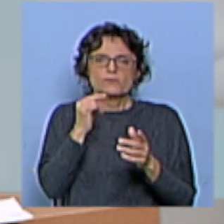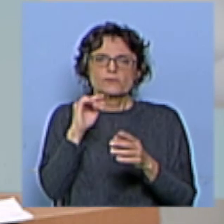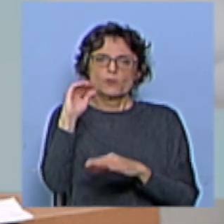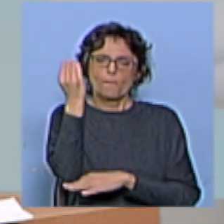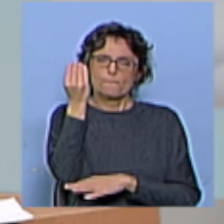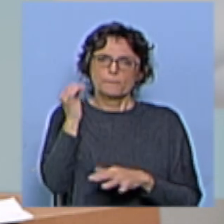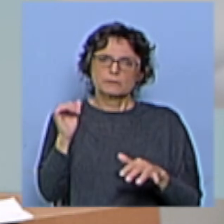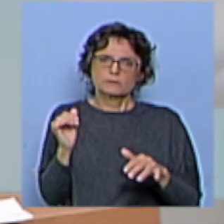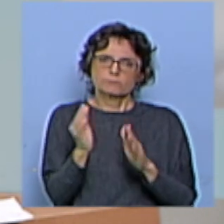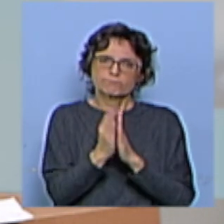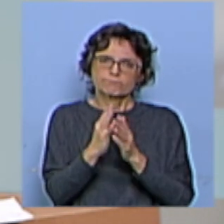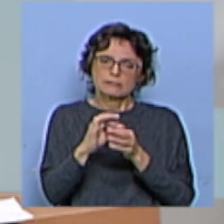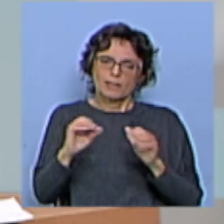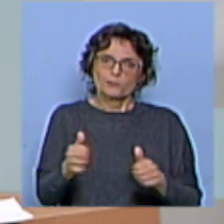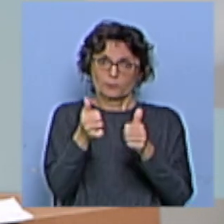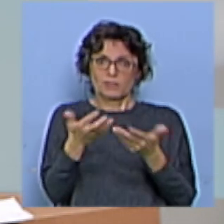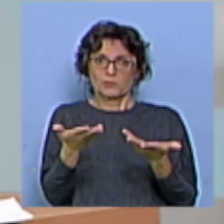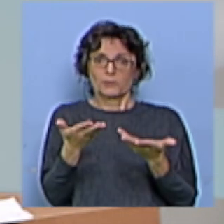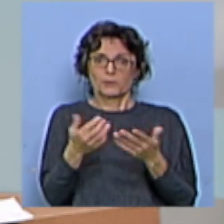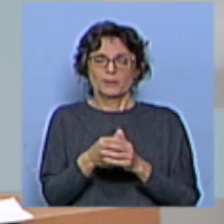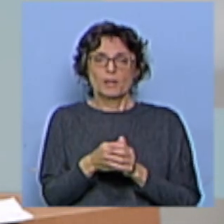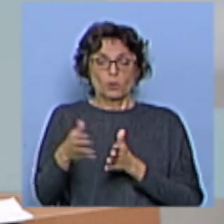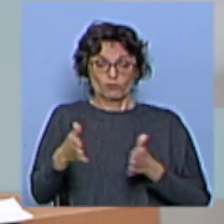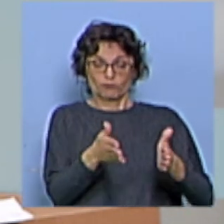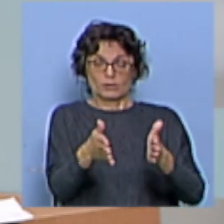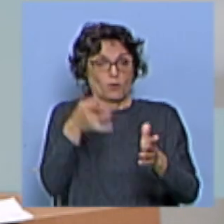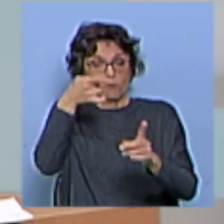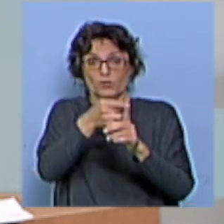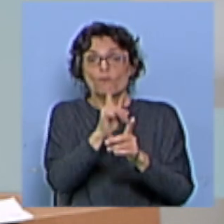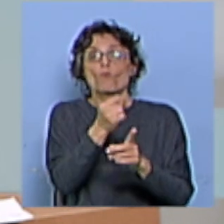pretendem é justamente levar o visitante, os